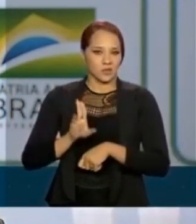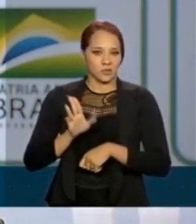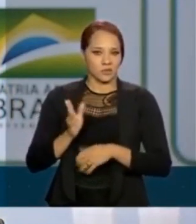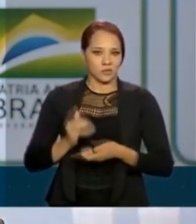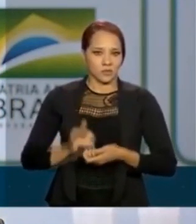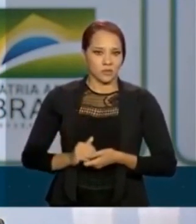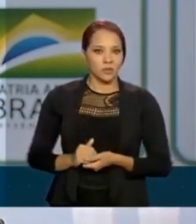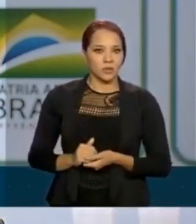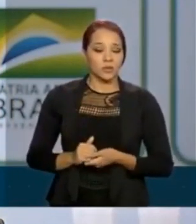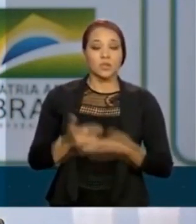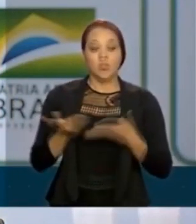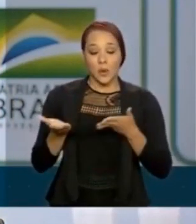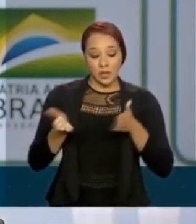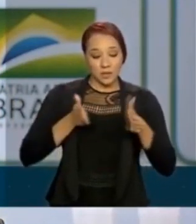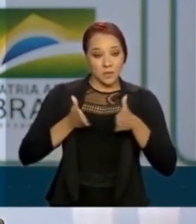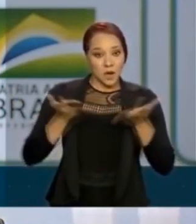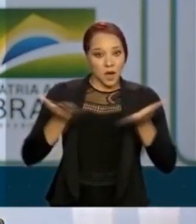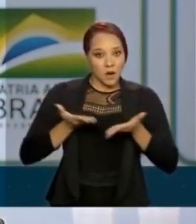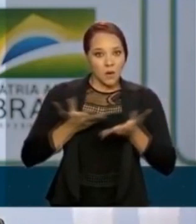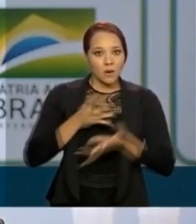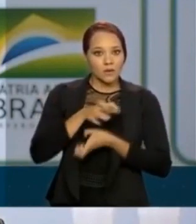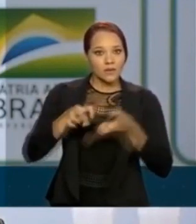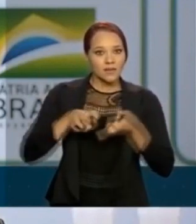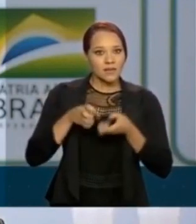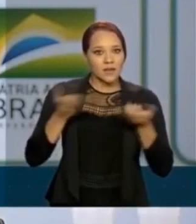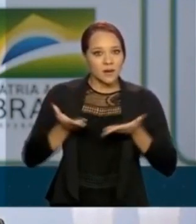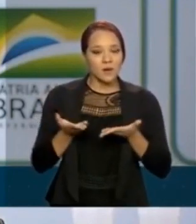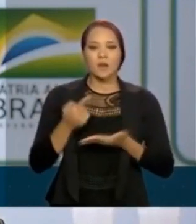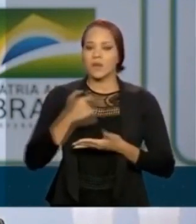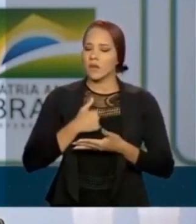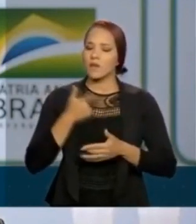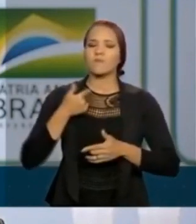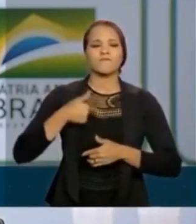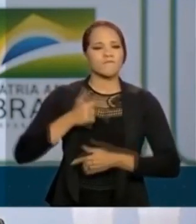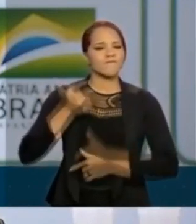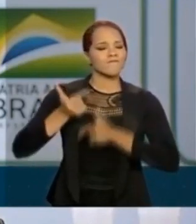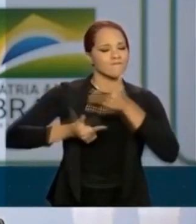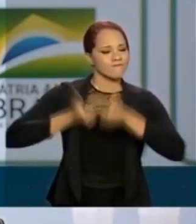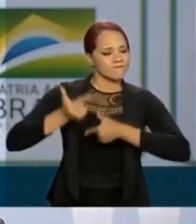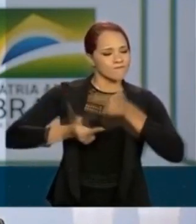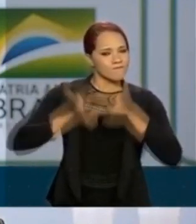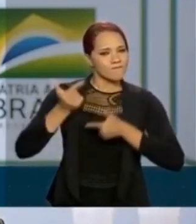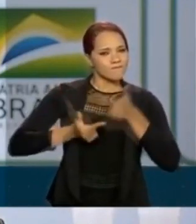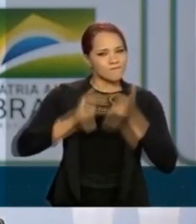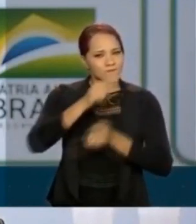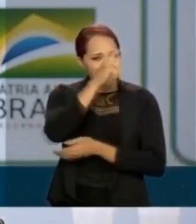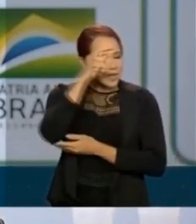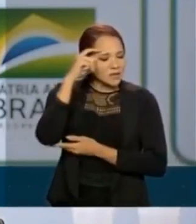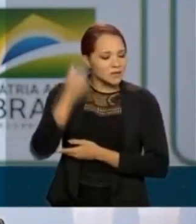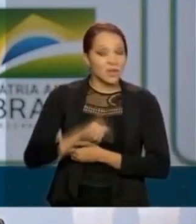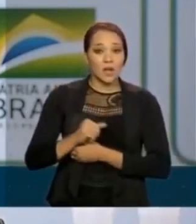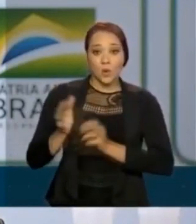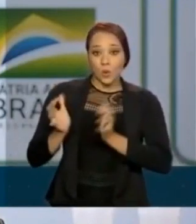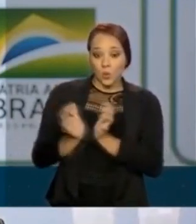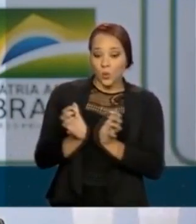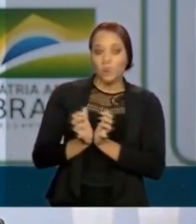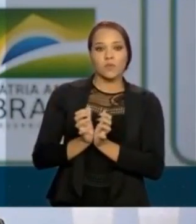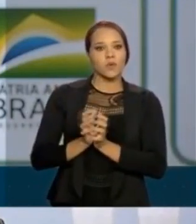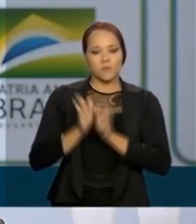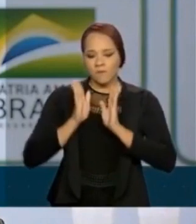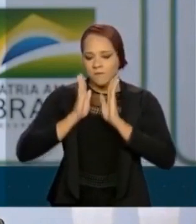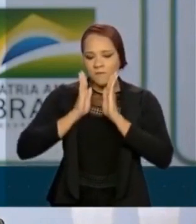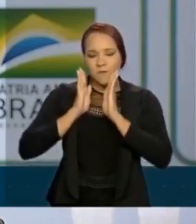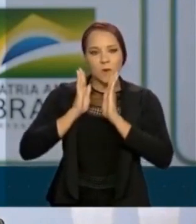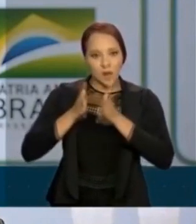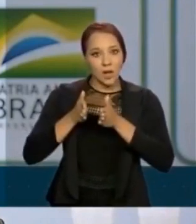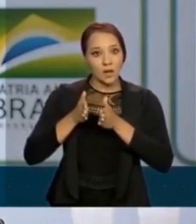útil. Nesse momento de crise agora, eu vou trabalhar ao máximo, a equipe está todinha focada,